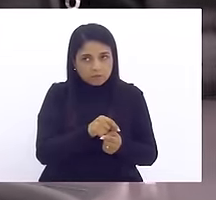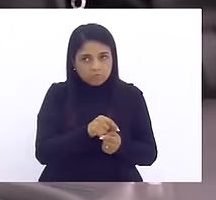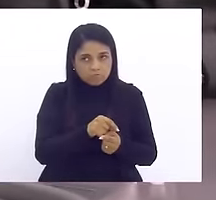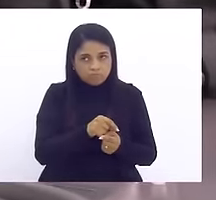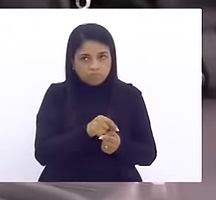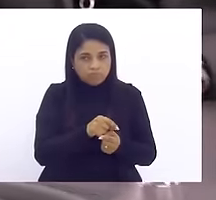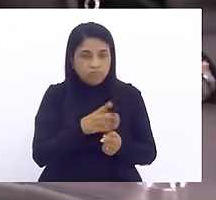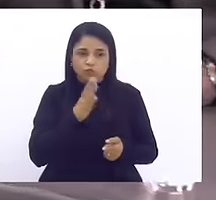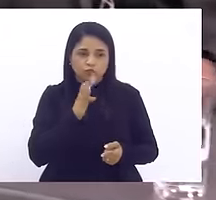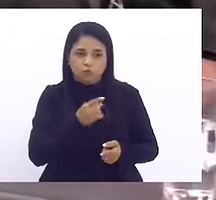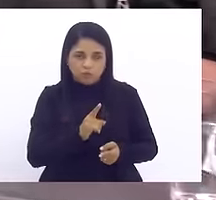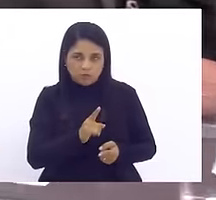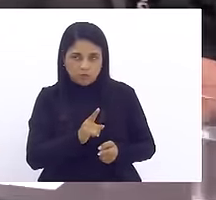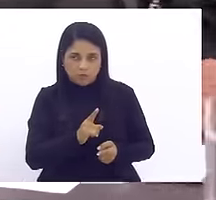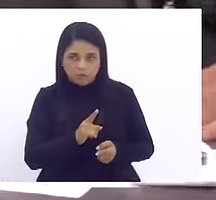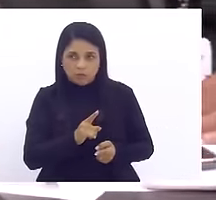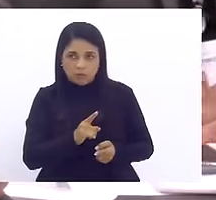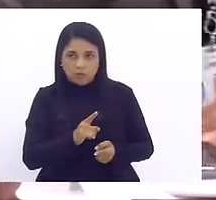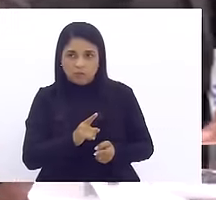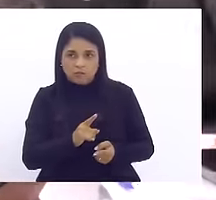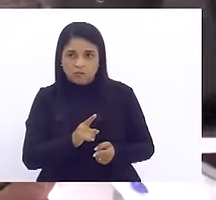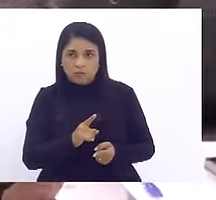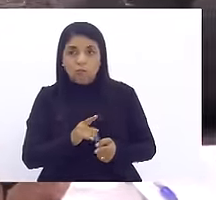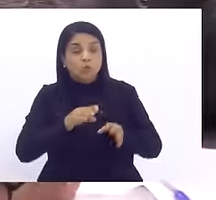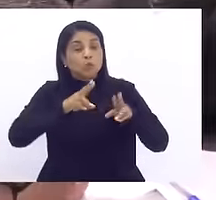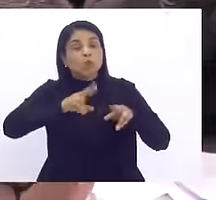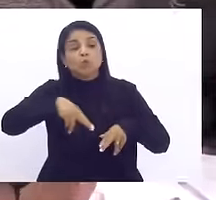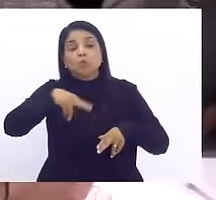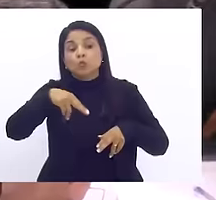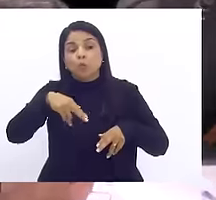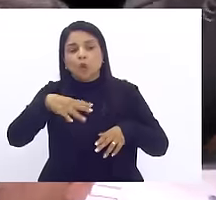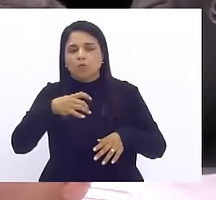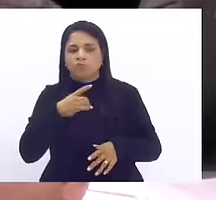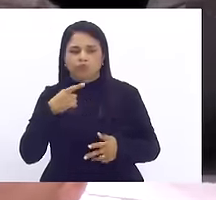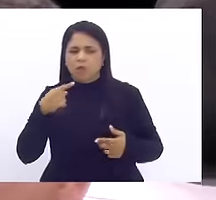temos conhecimento nunca houve nenhum conhecimento